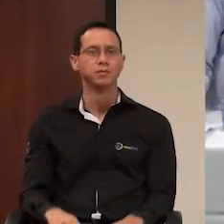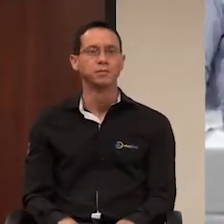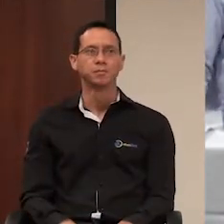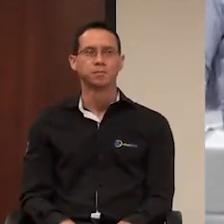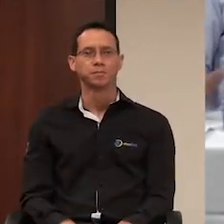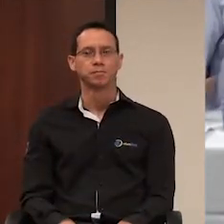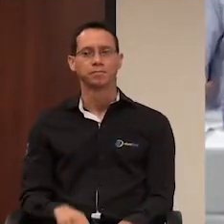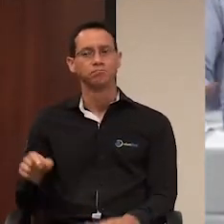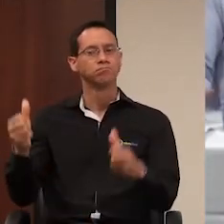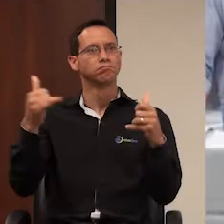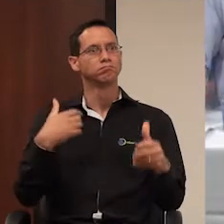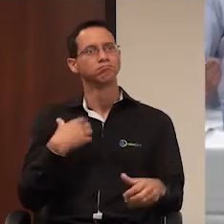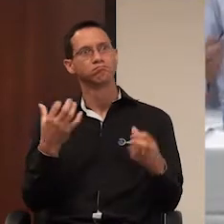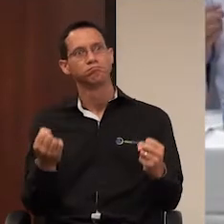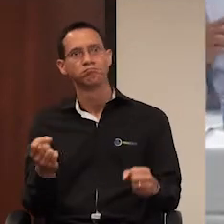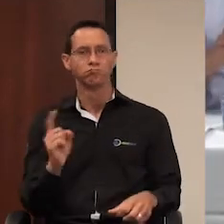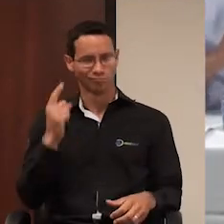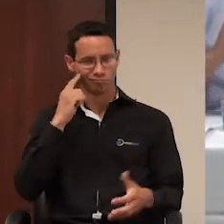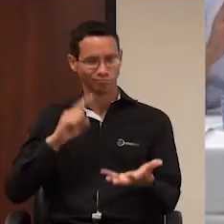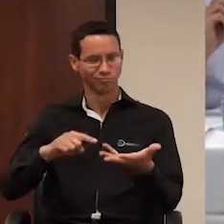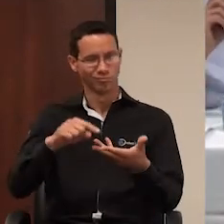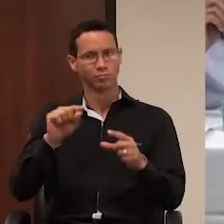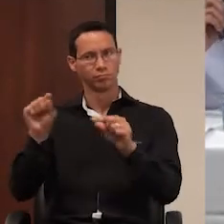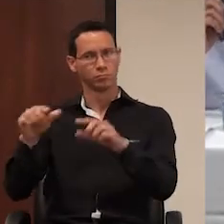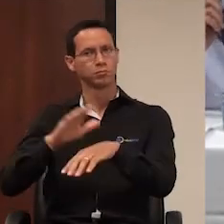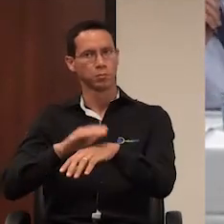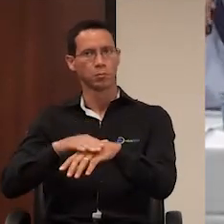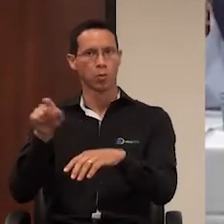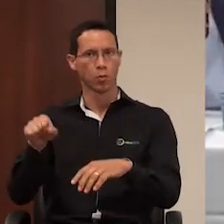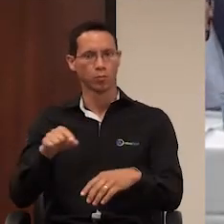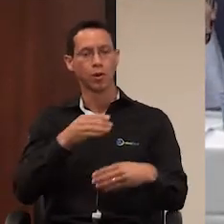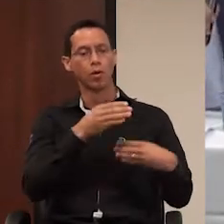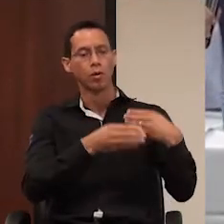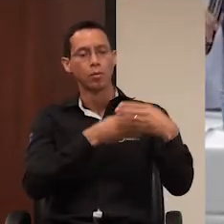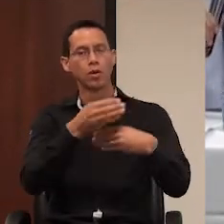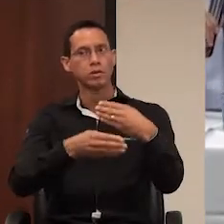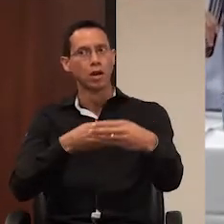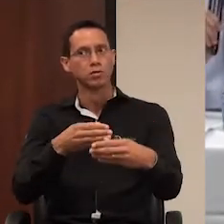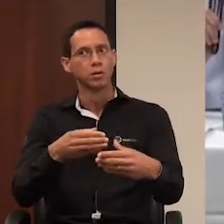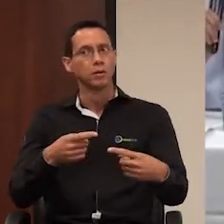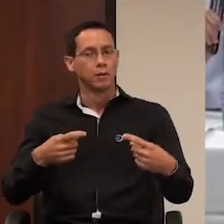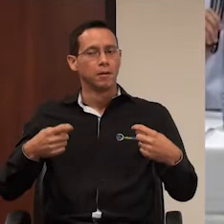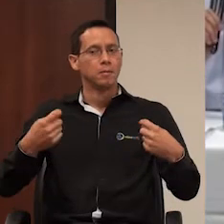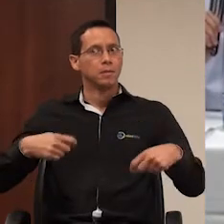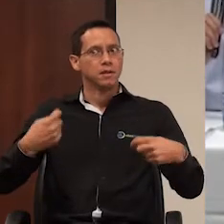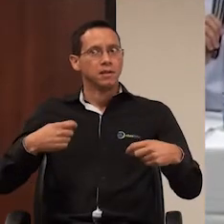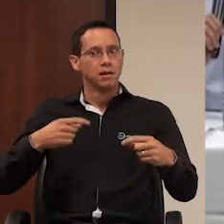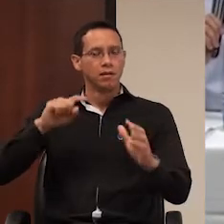Então, assim, o processo ficou, ou melhor, deveria ter ficado muito mais